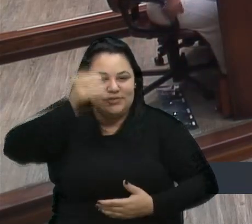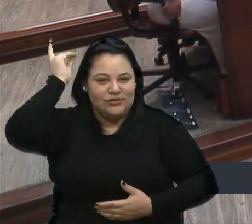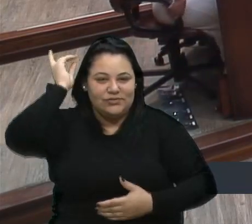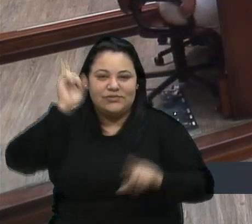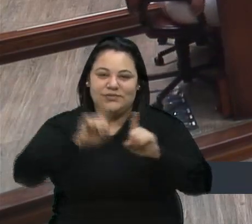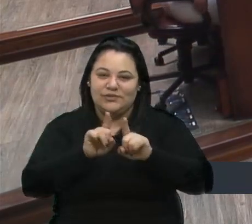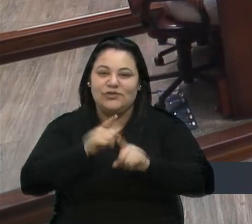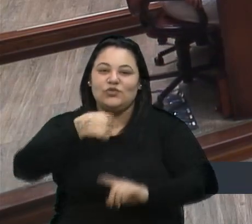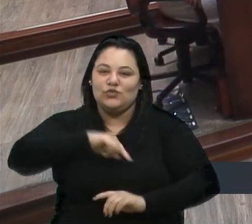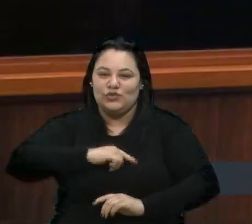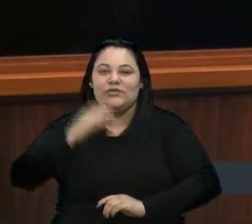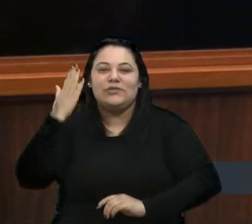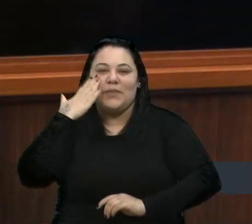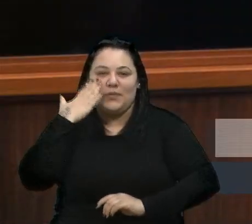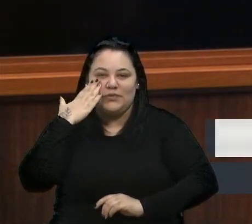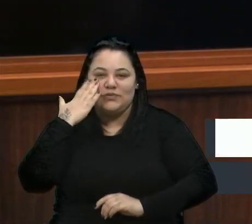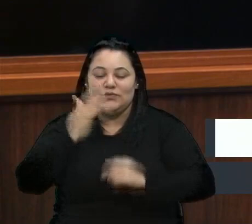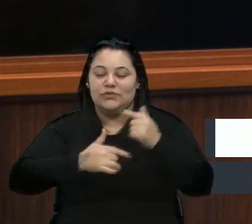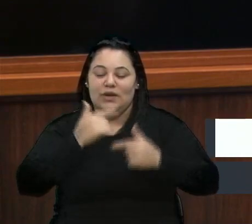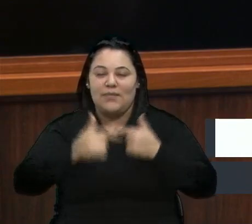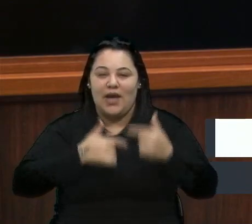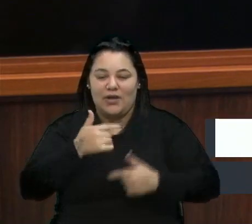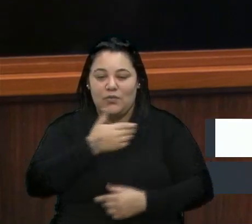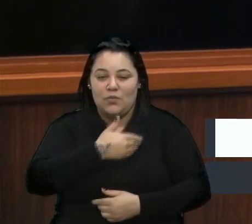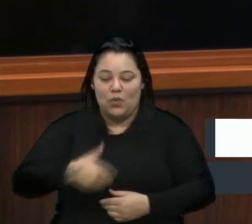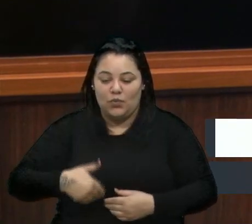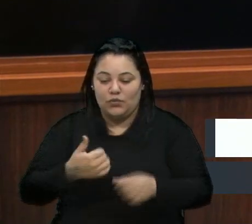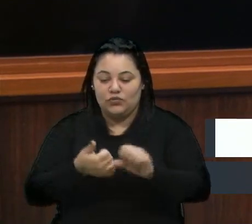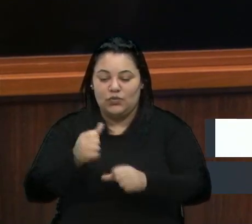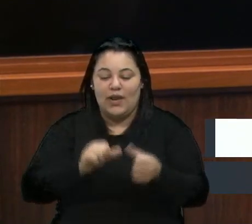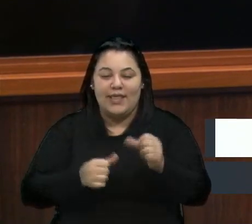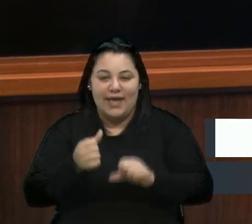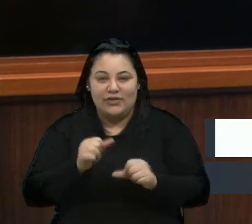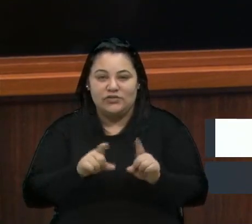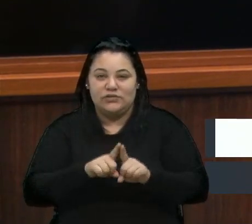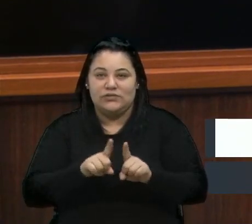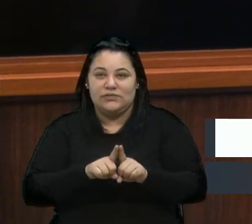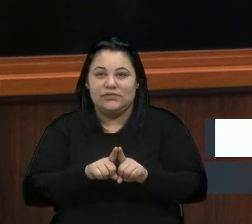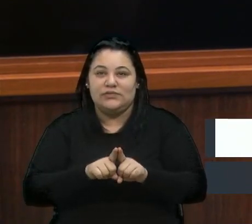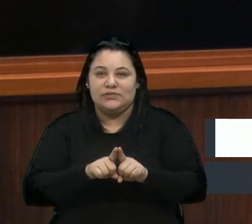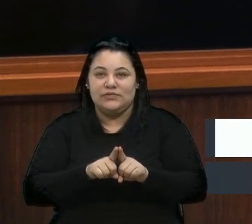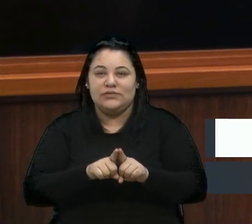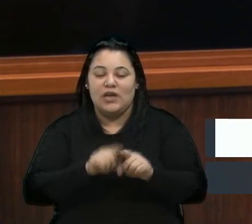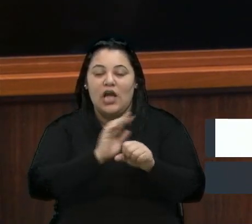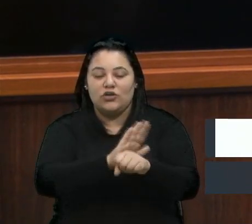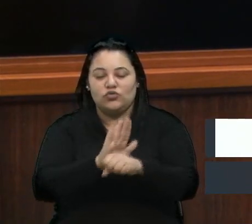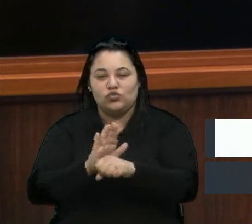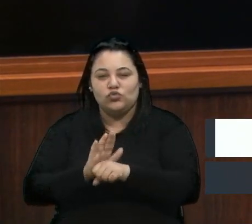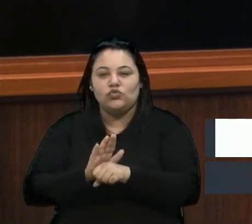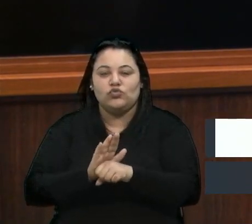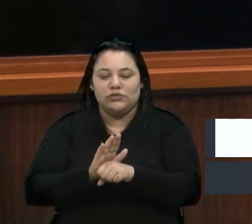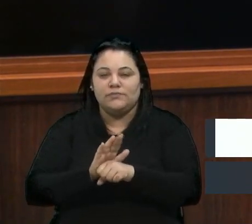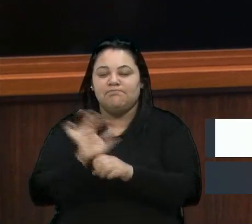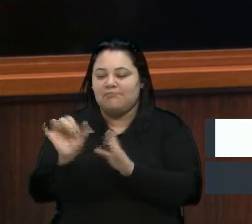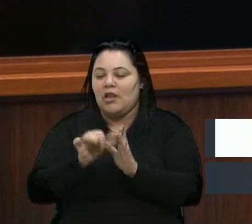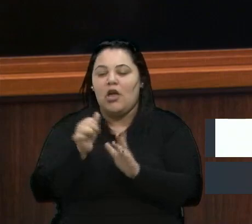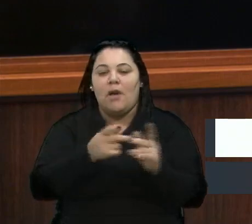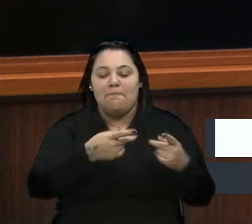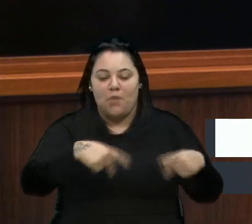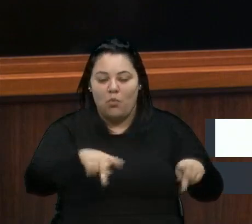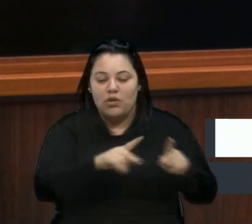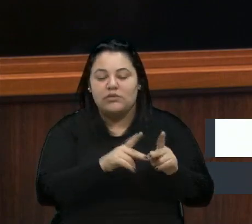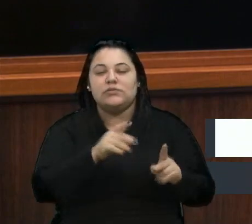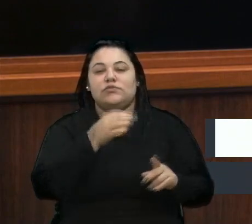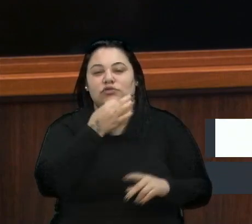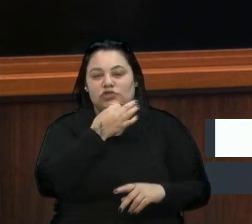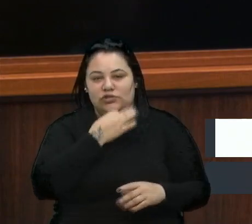o serviço público de qualidade beneficia a população da cidade. Então, os servidores